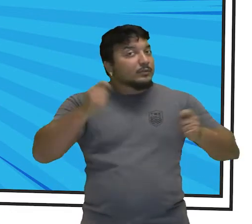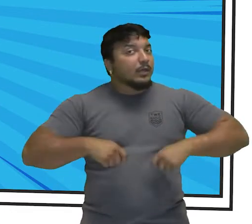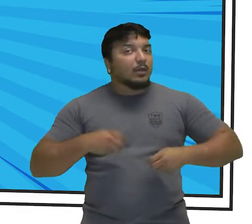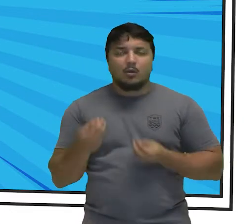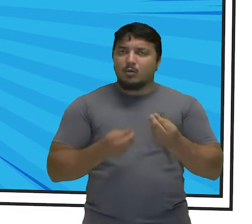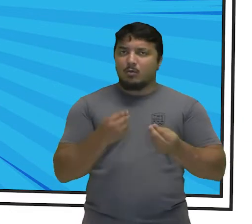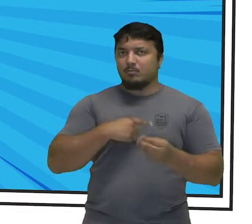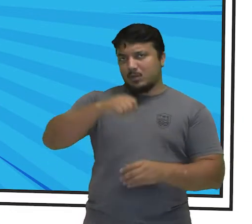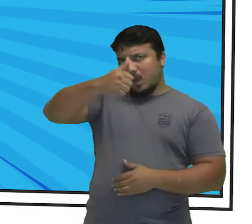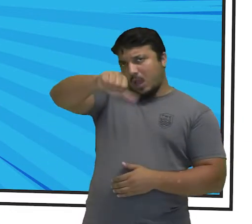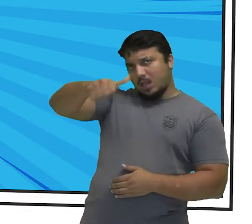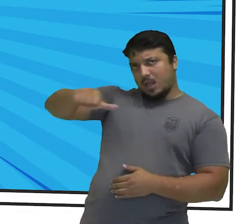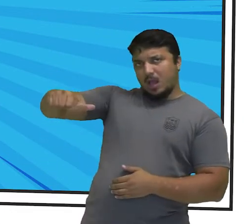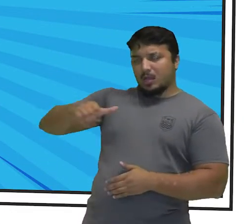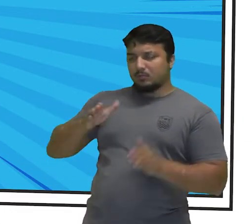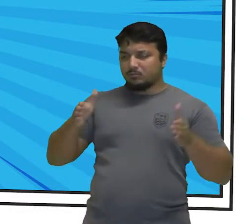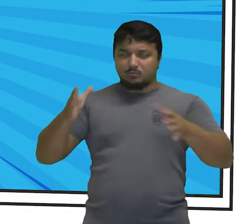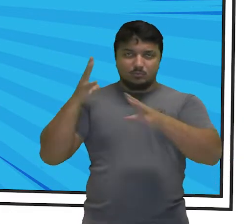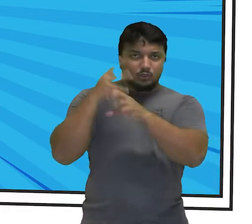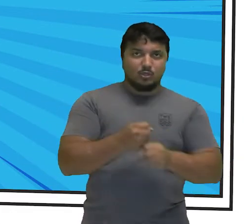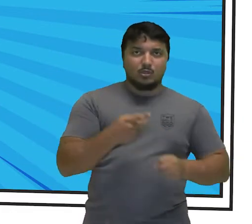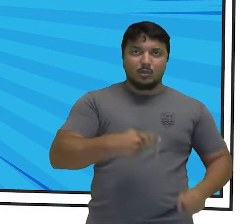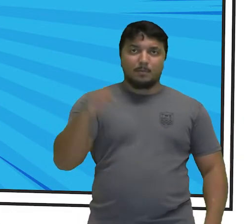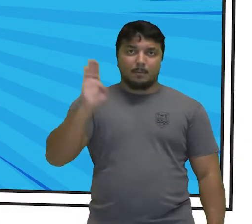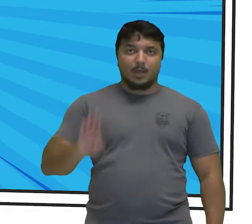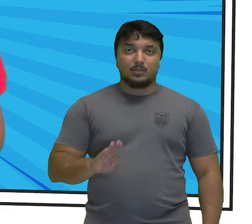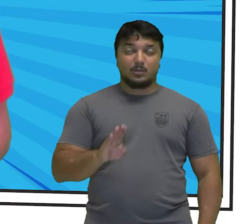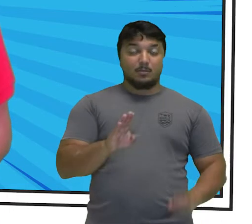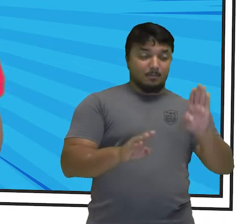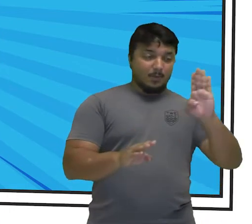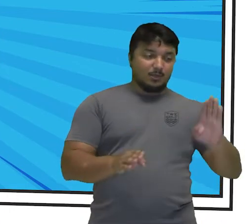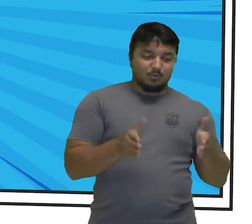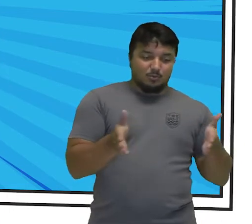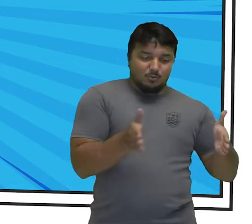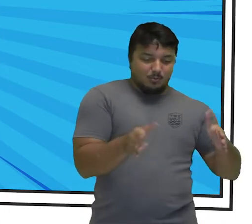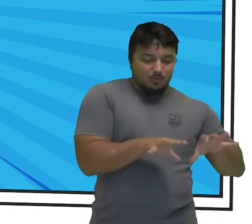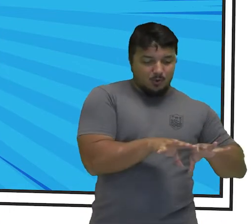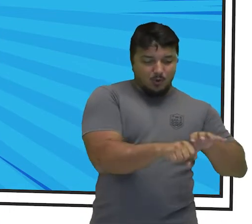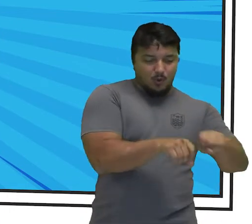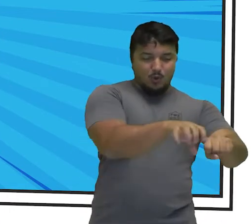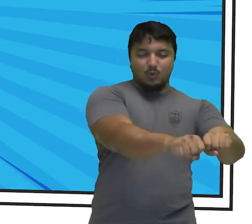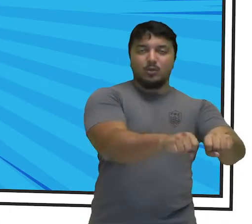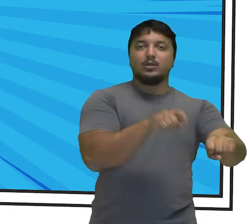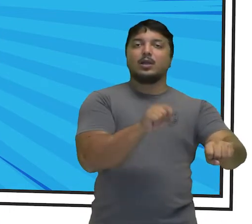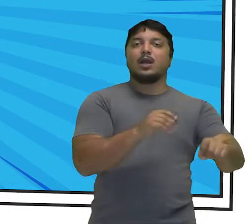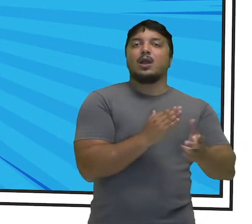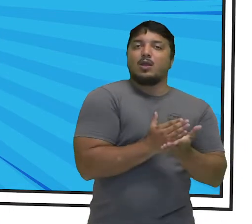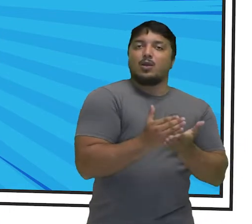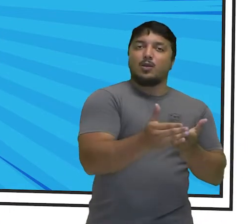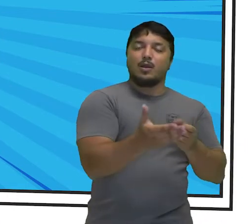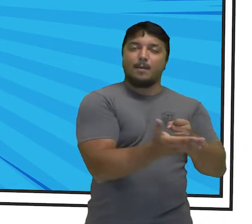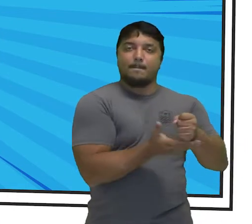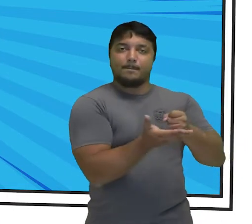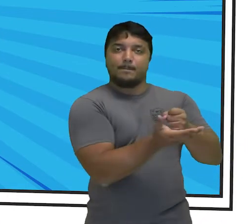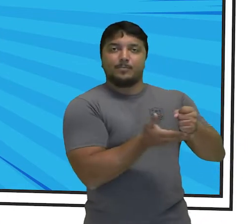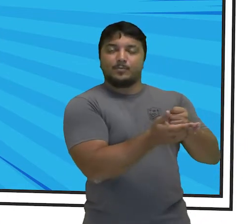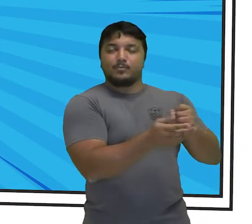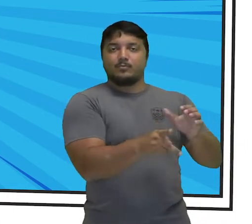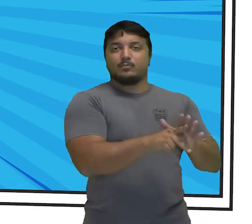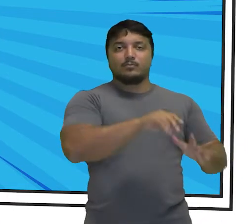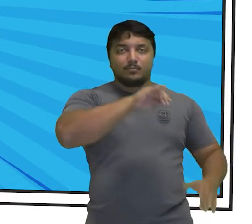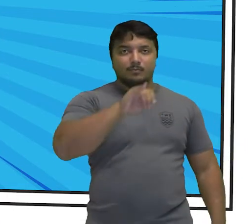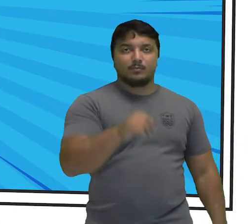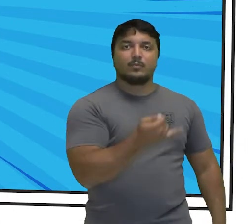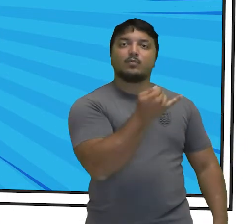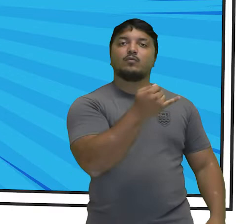boa análise em relação à história do Brasil deve começar com o Brasil Colônia, que é exatamente com a base, com a abordagem